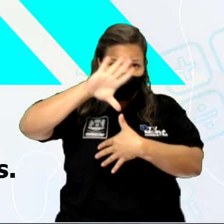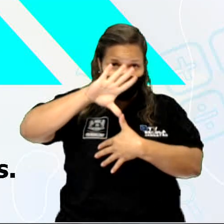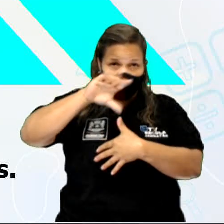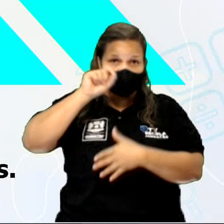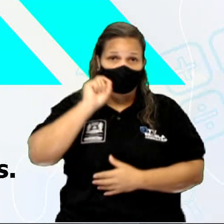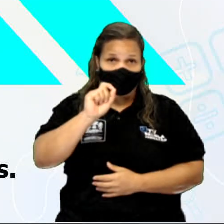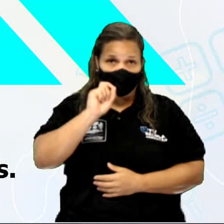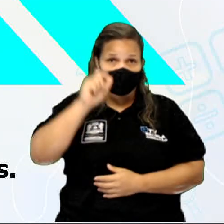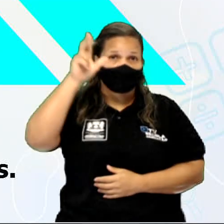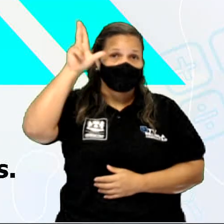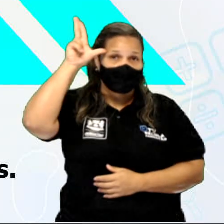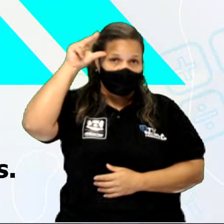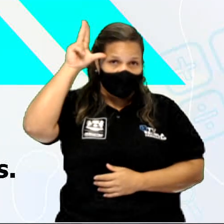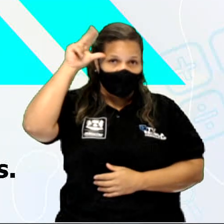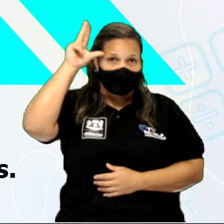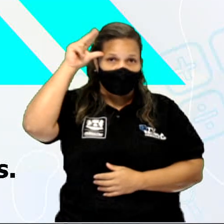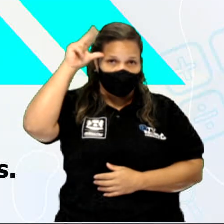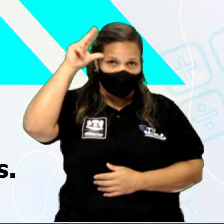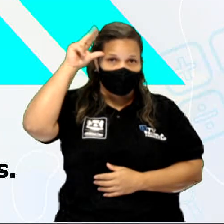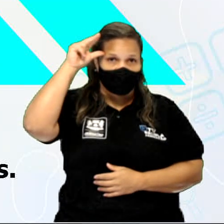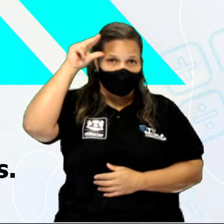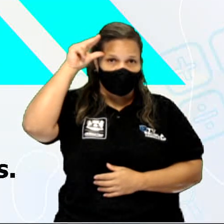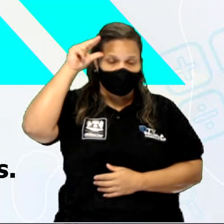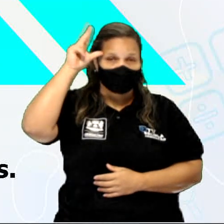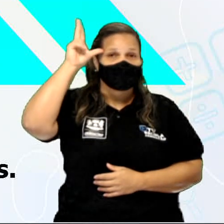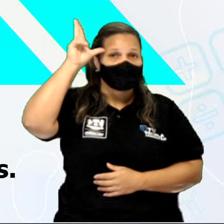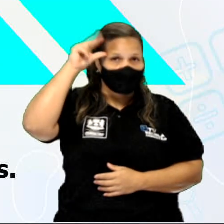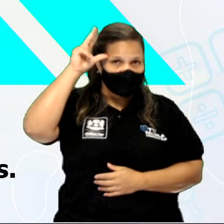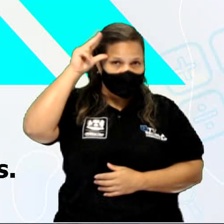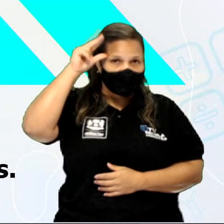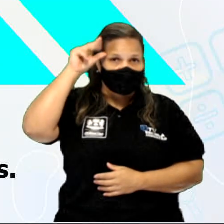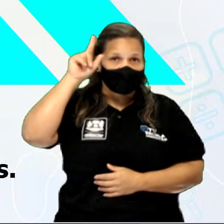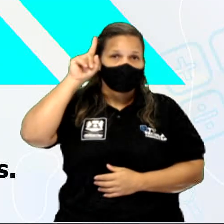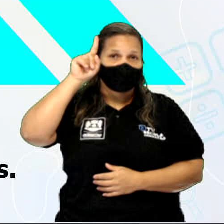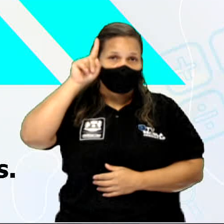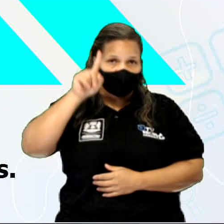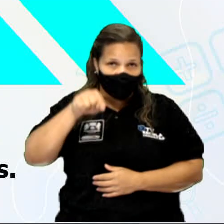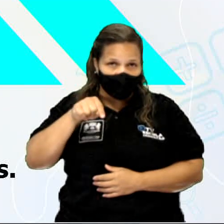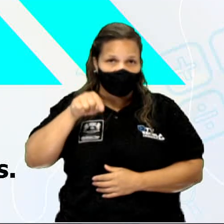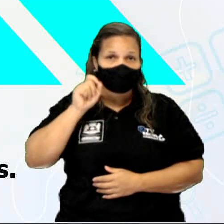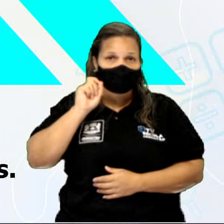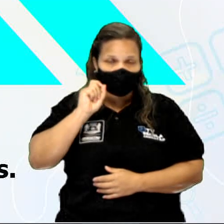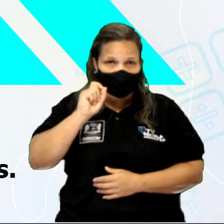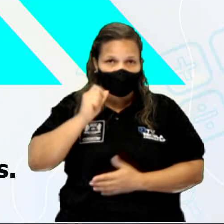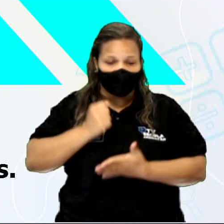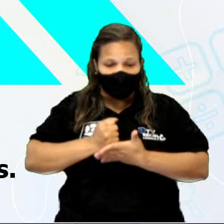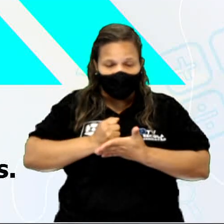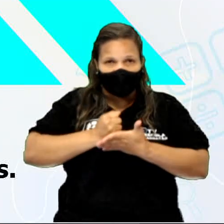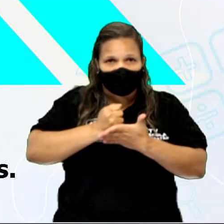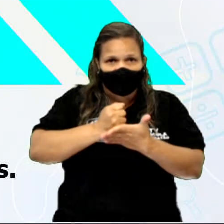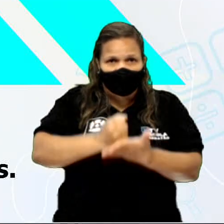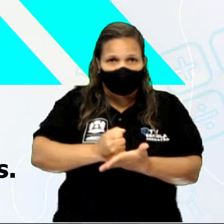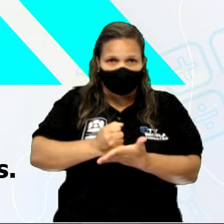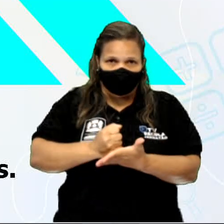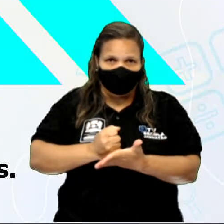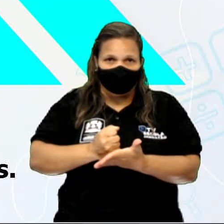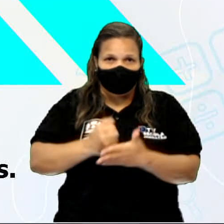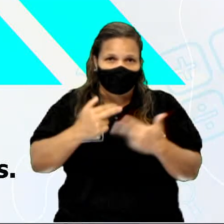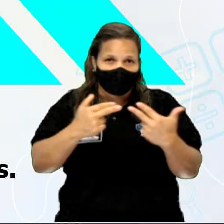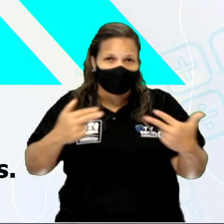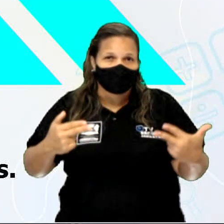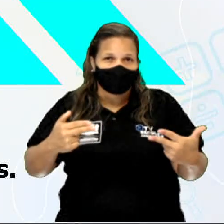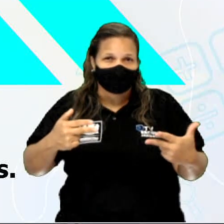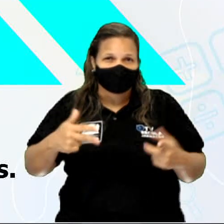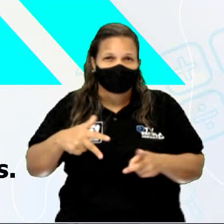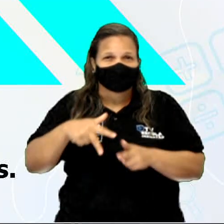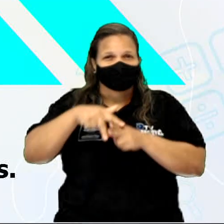América, eles vieram da Europa. Então, o cavalo, como emprego de uso de força, carga e transporte e deslocamento, foi uma vantagem que o